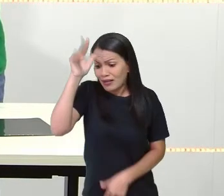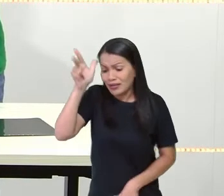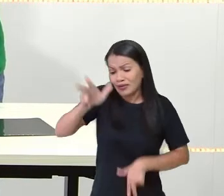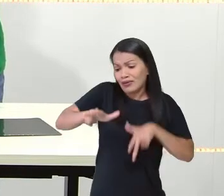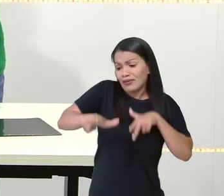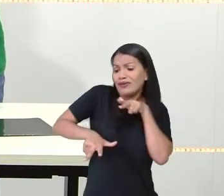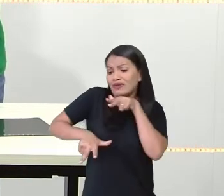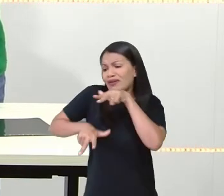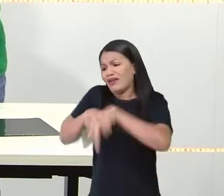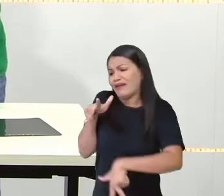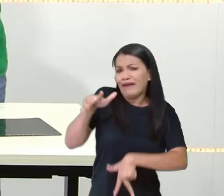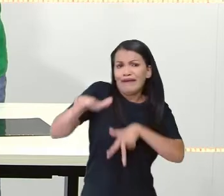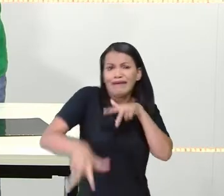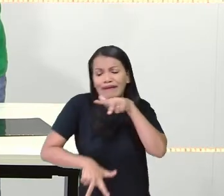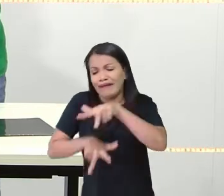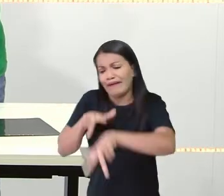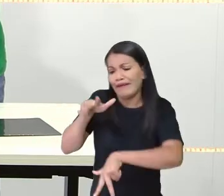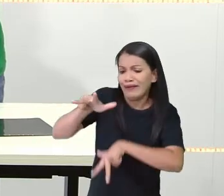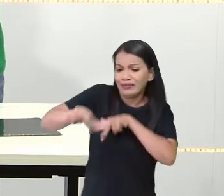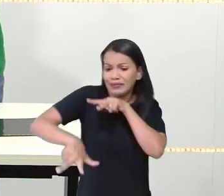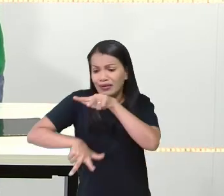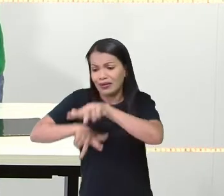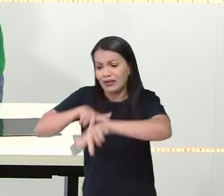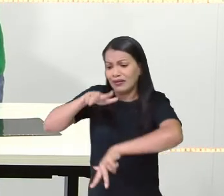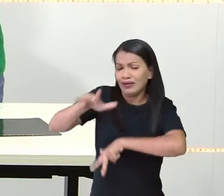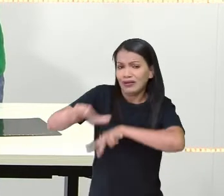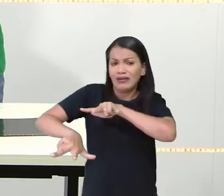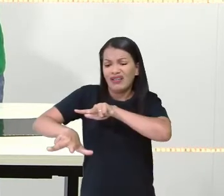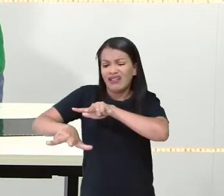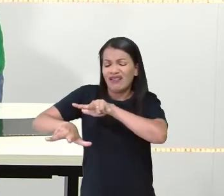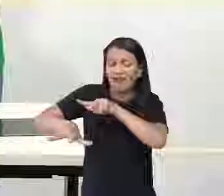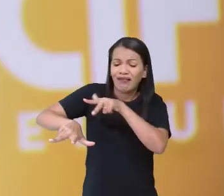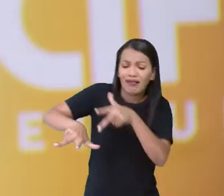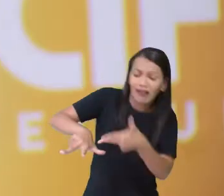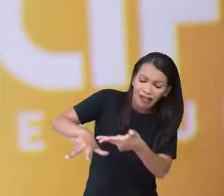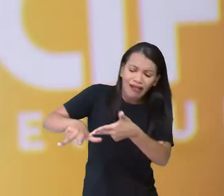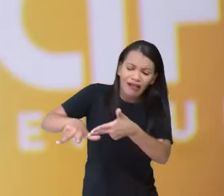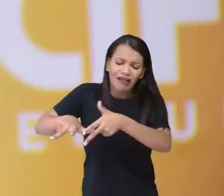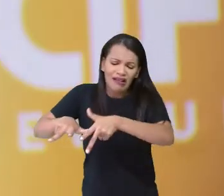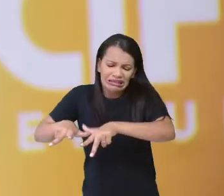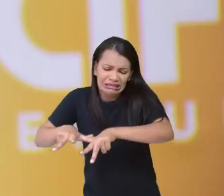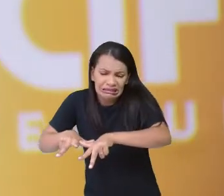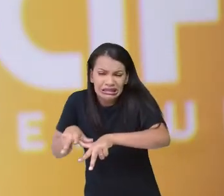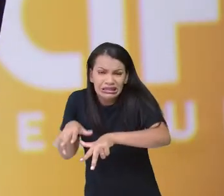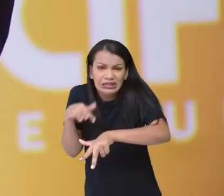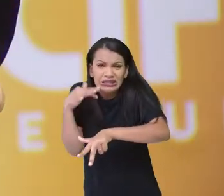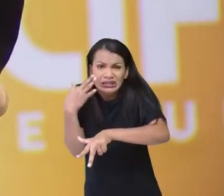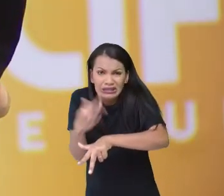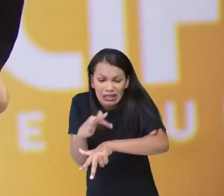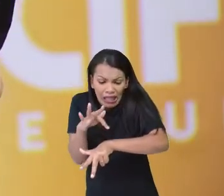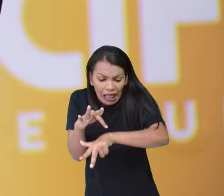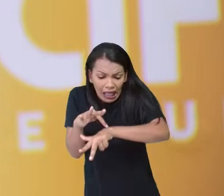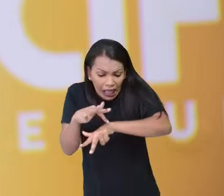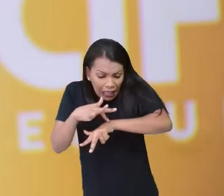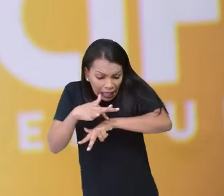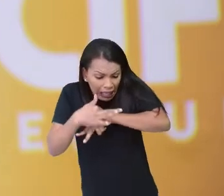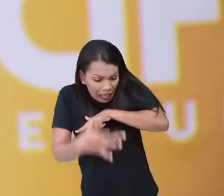correr, ela machucou suas patinhas. E começou a